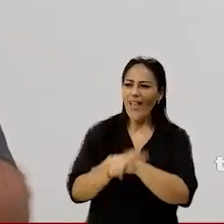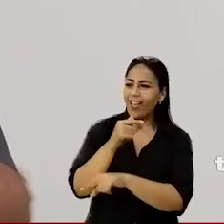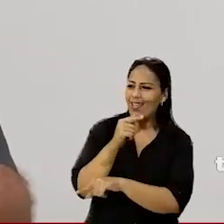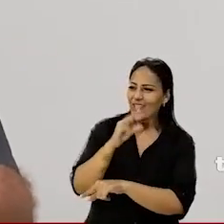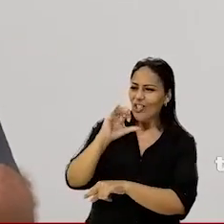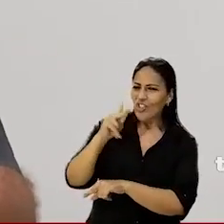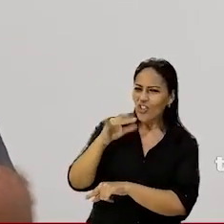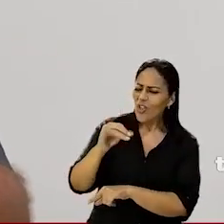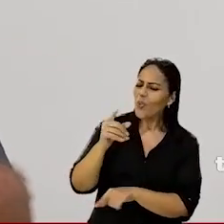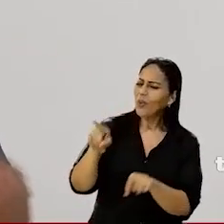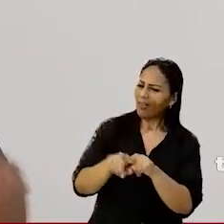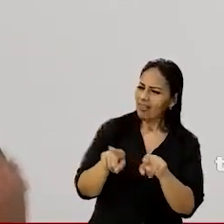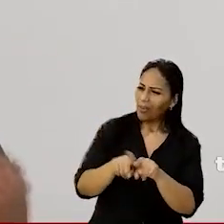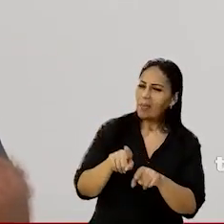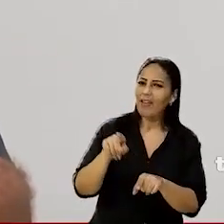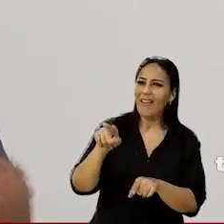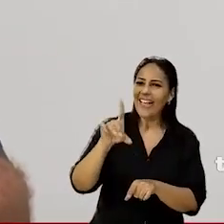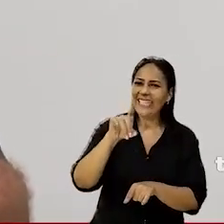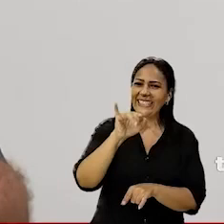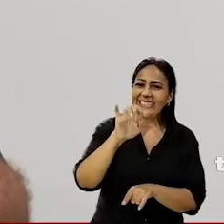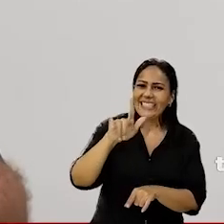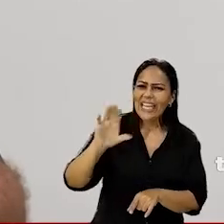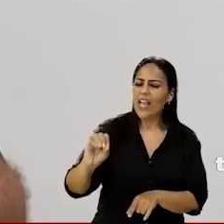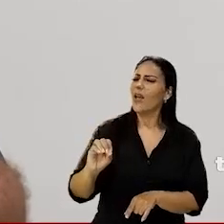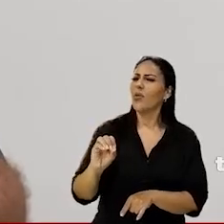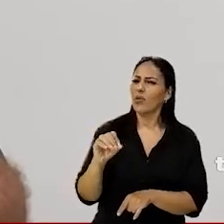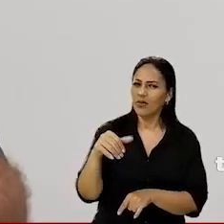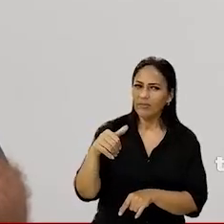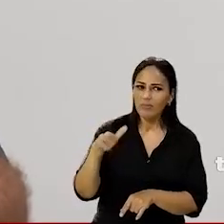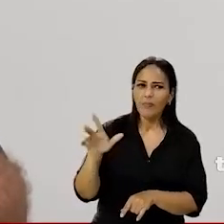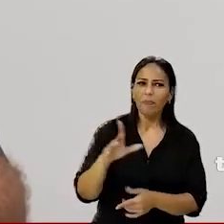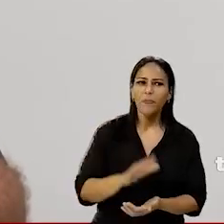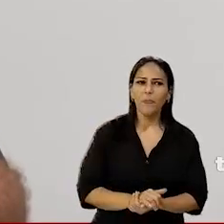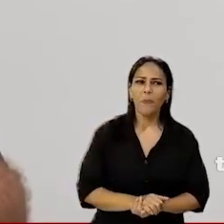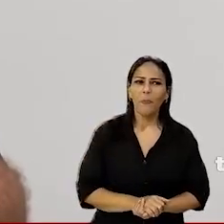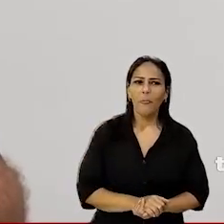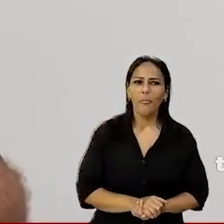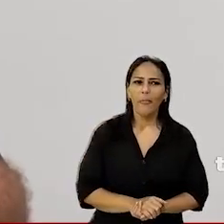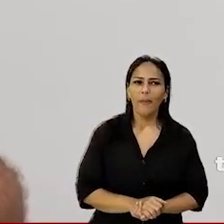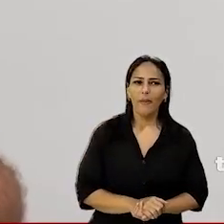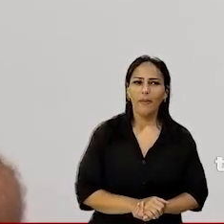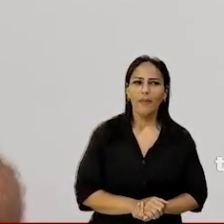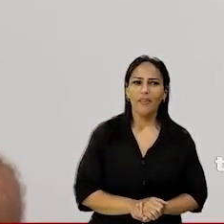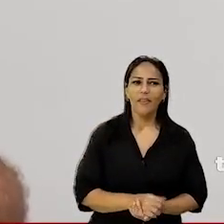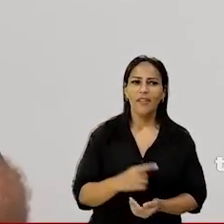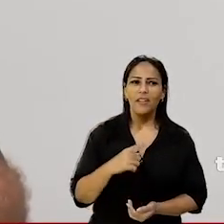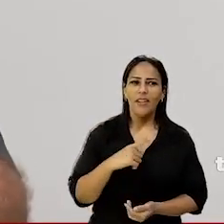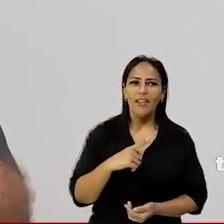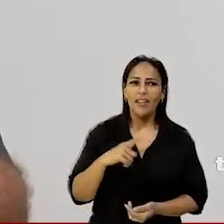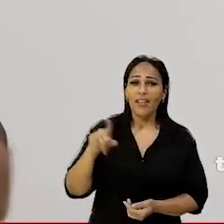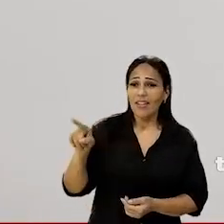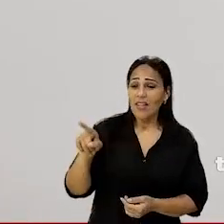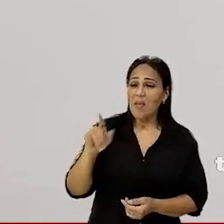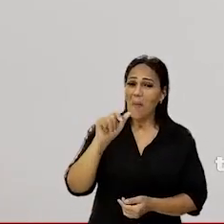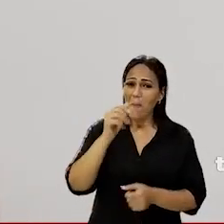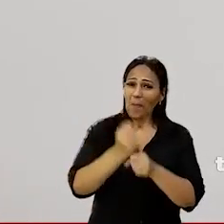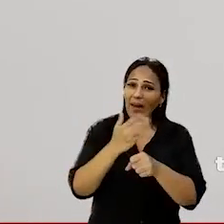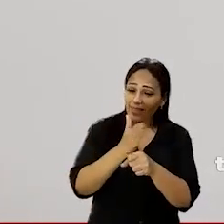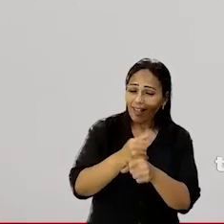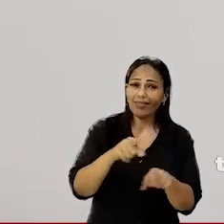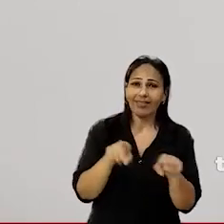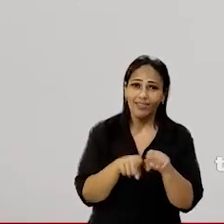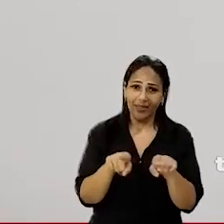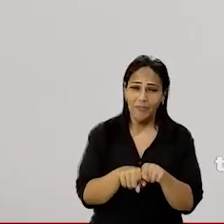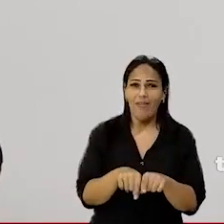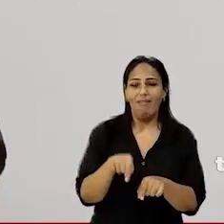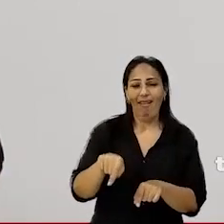Caerne, Diego Vale, o Cazuza e Batata também.